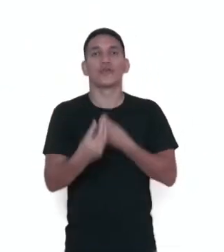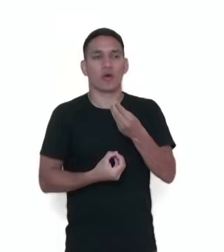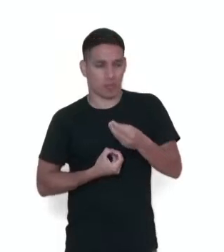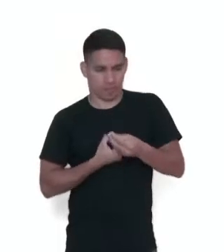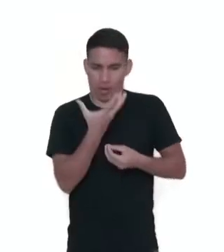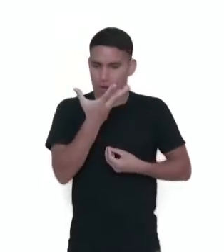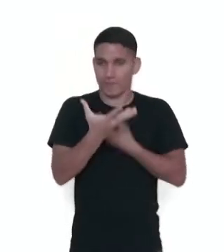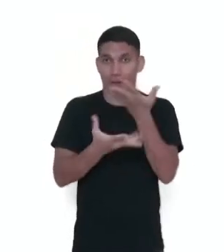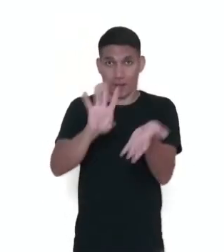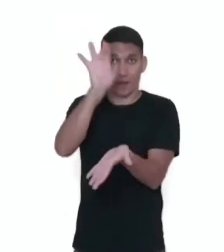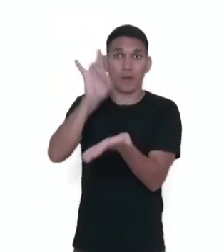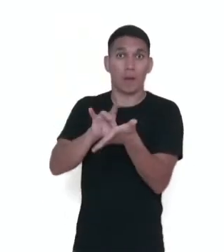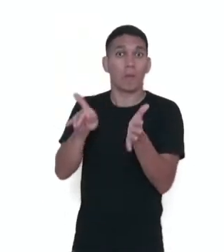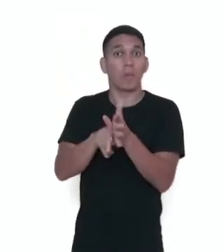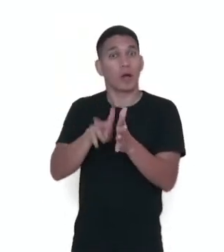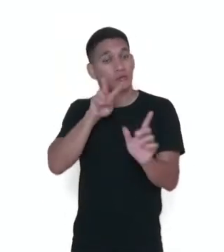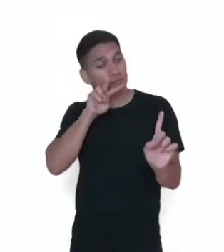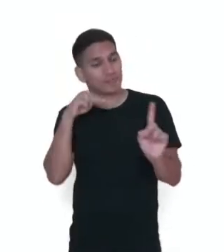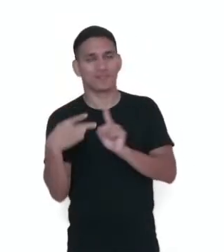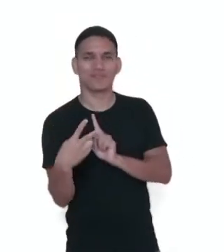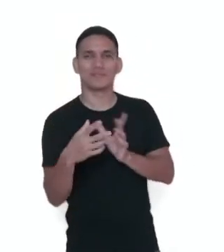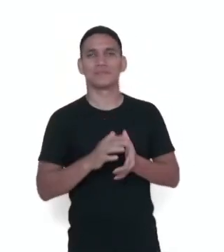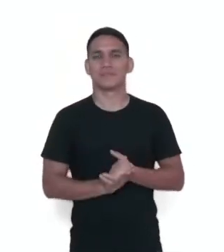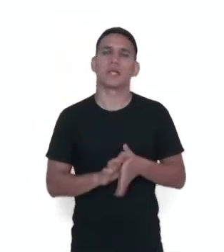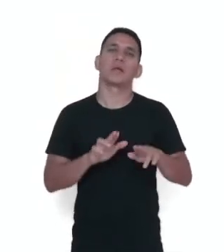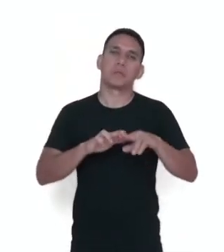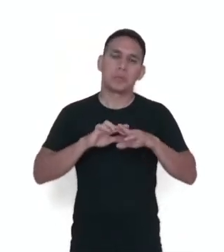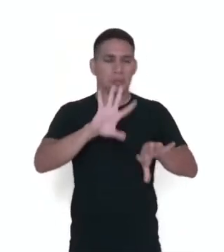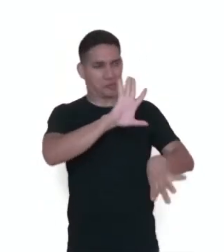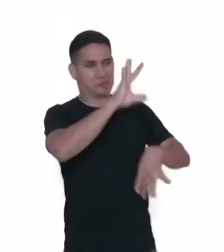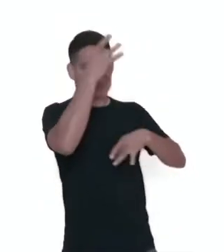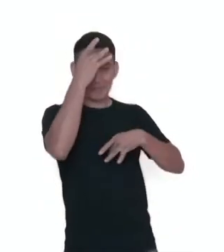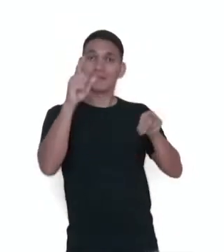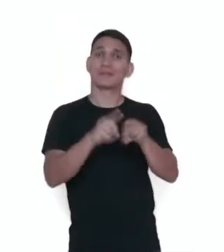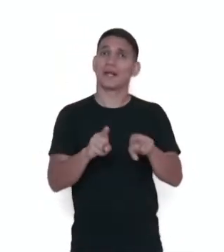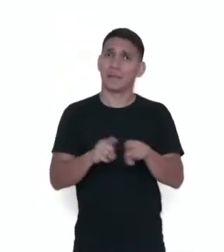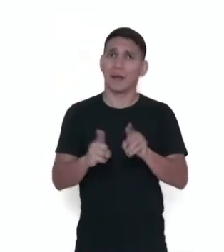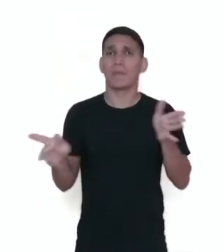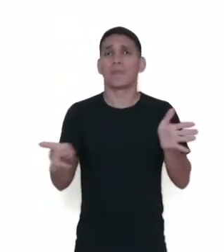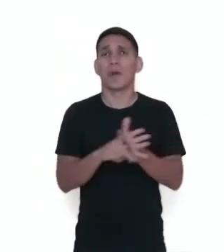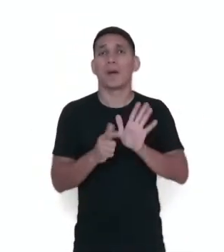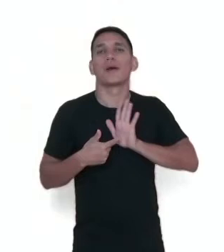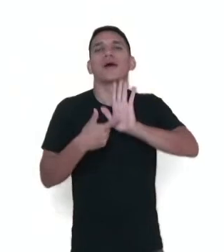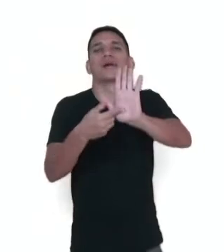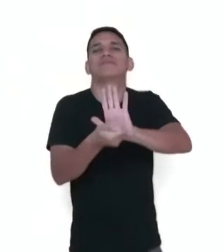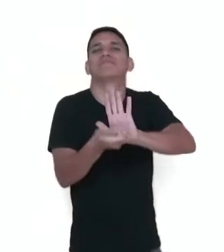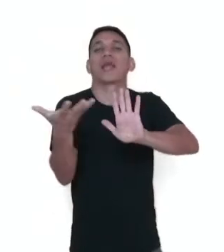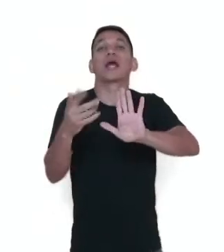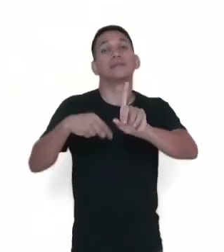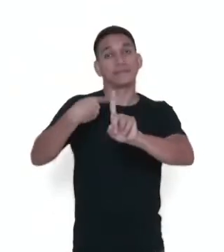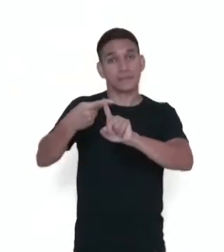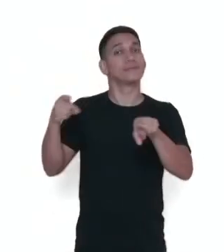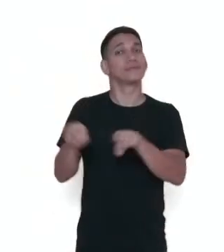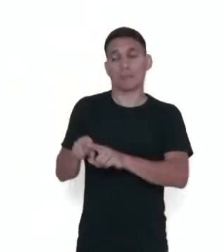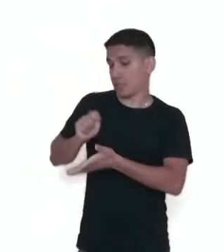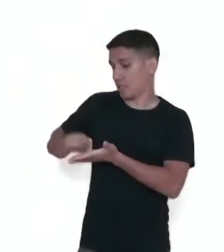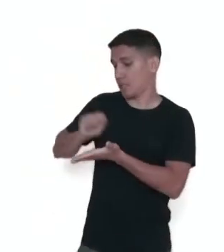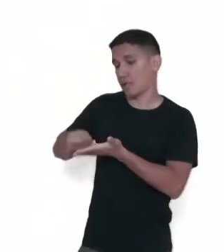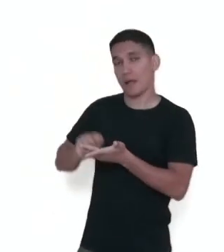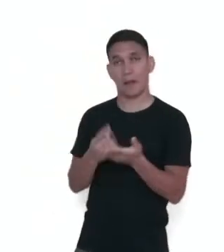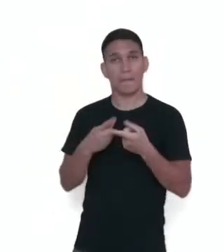expressão originais na concepção, na interpretação, na apresentação e na escrita de suas